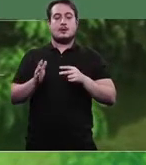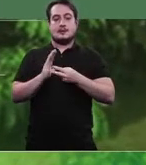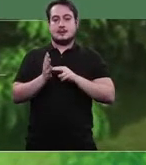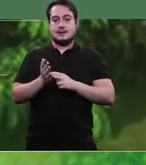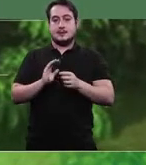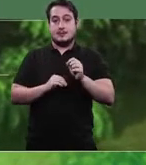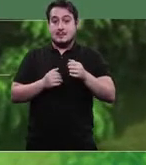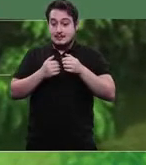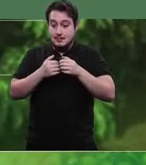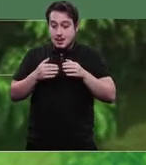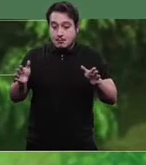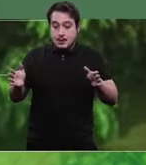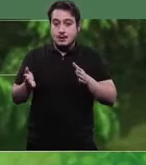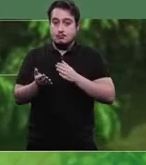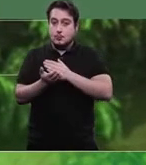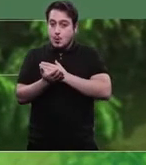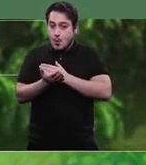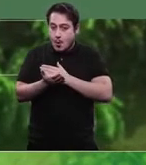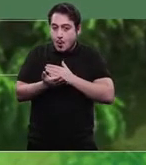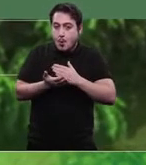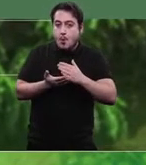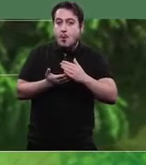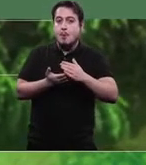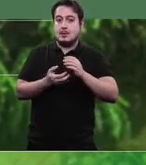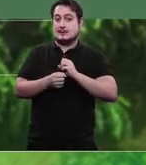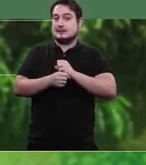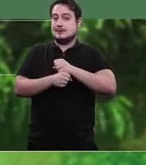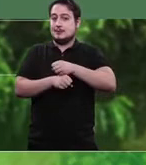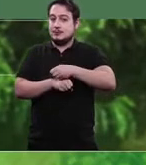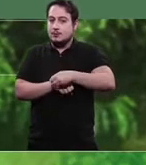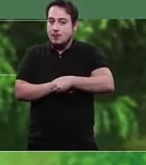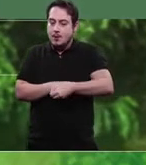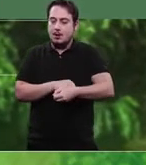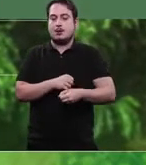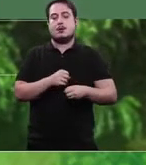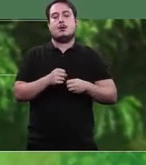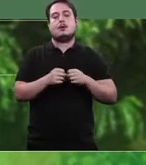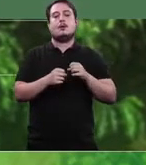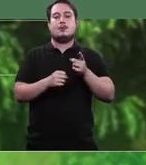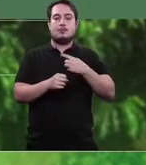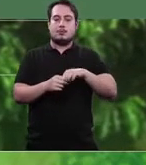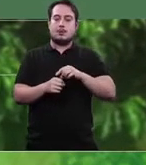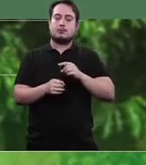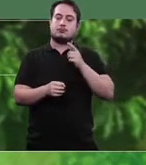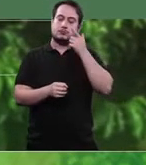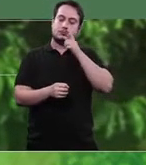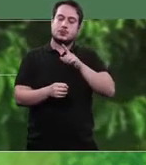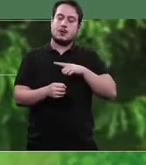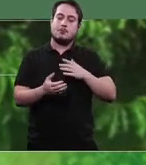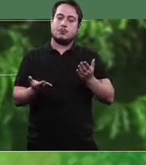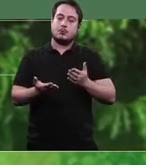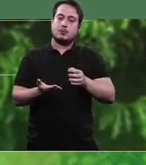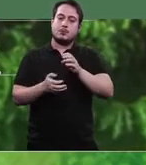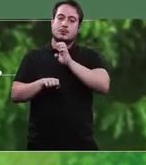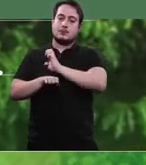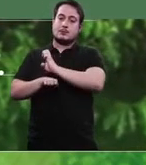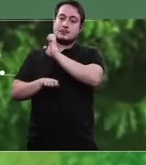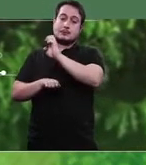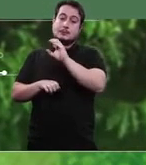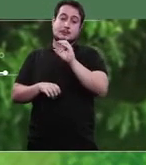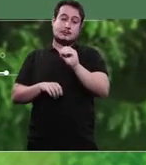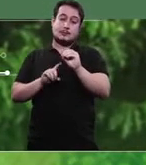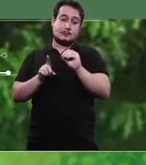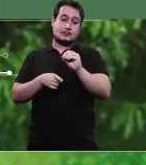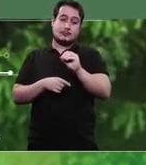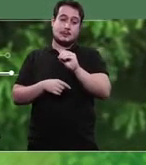precisamos abrir esses mercados, nós precisamos fazer um esforço de inserção nesses mercados, porque hoje exportamos